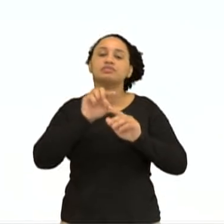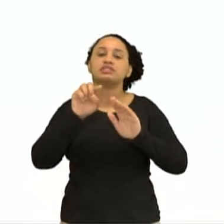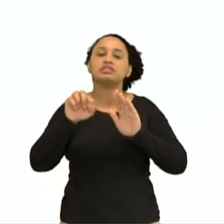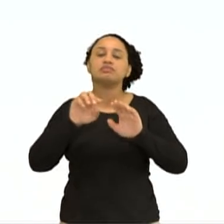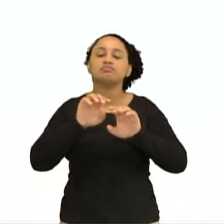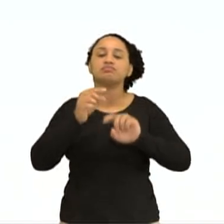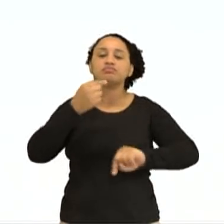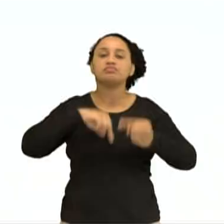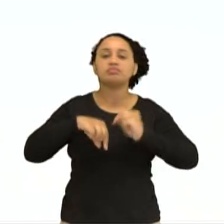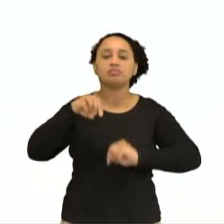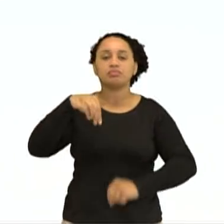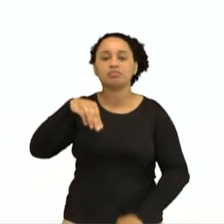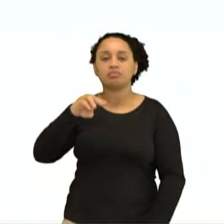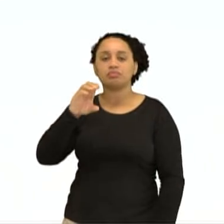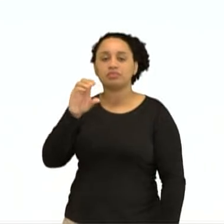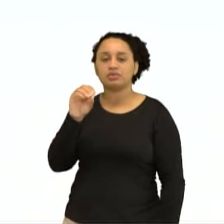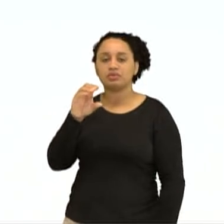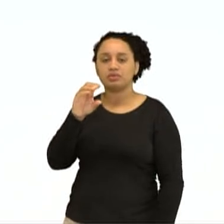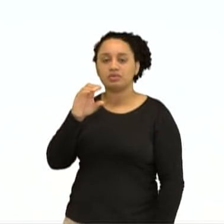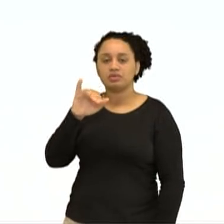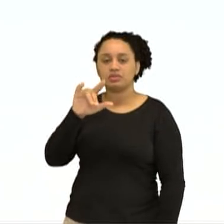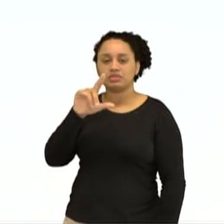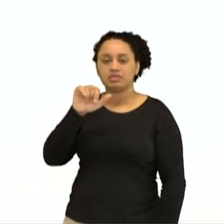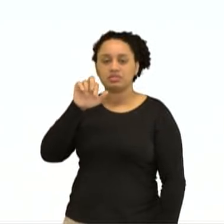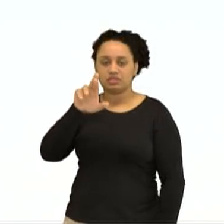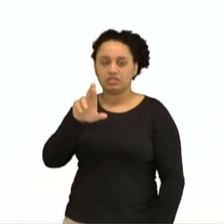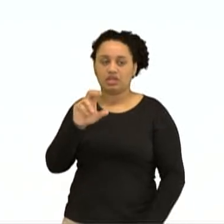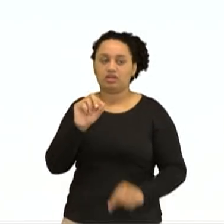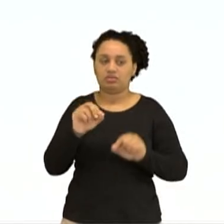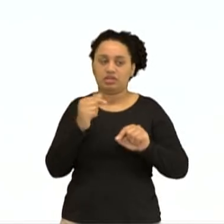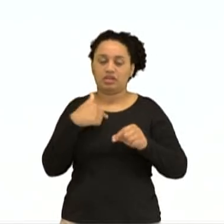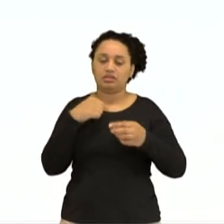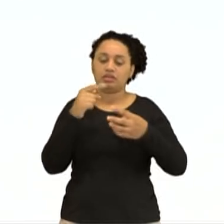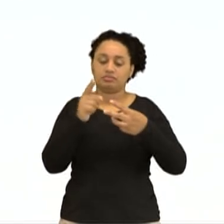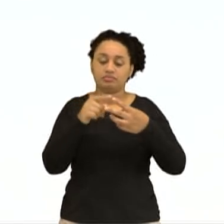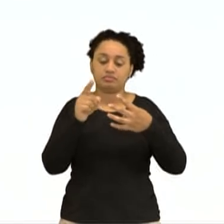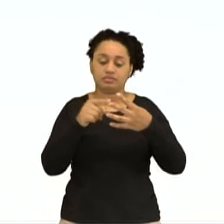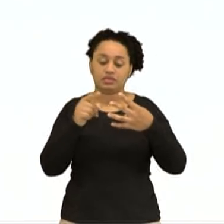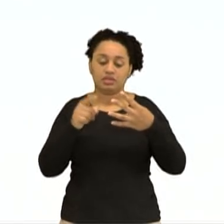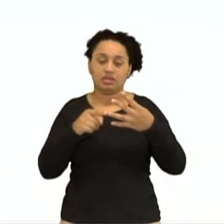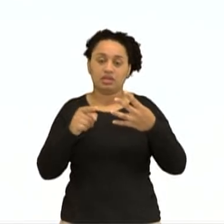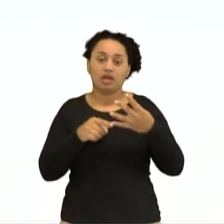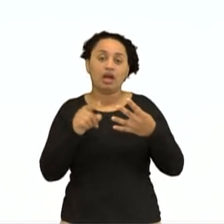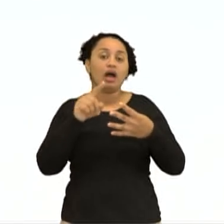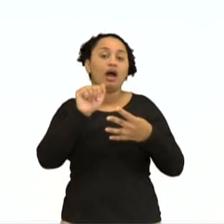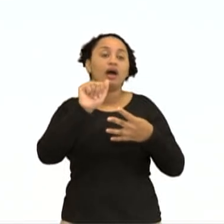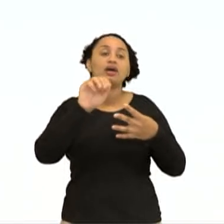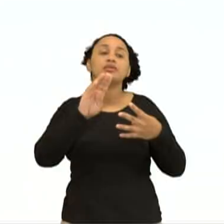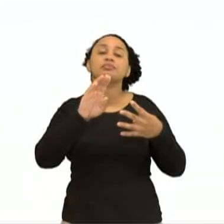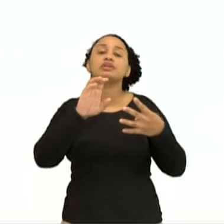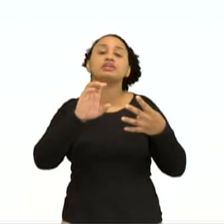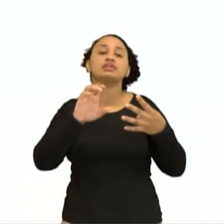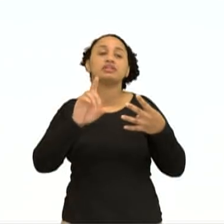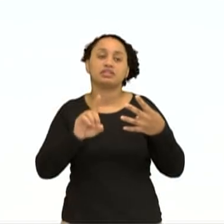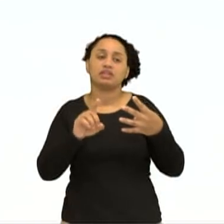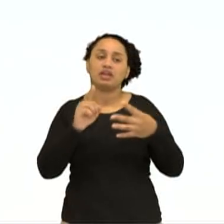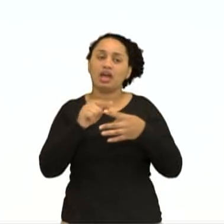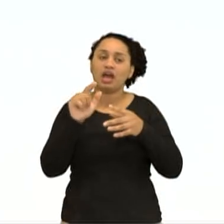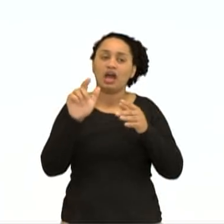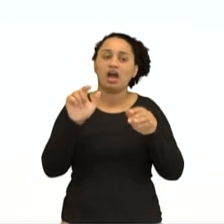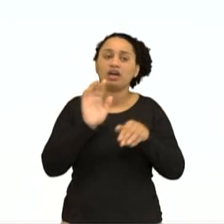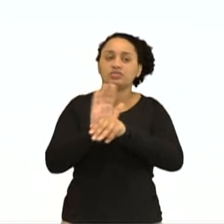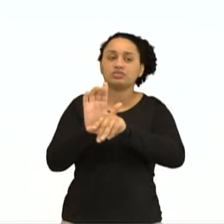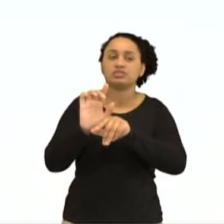mucociliar, é correto afirmar: o sistema que contribui para a redução da poluição do ar no planeta. Será que é essa a função do